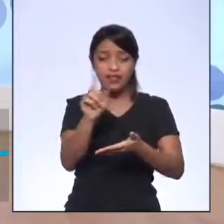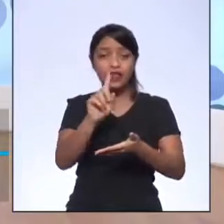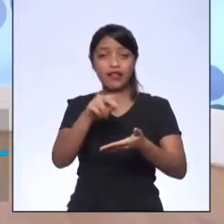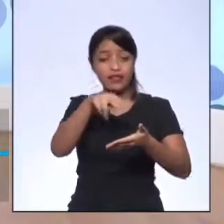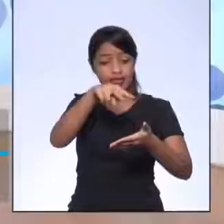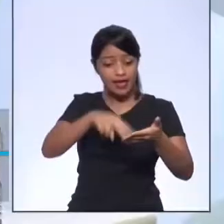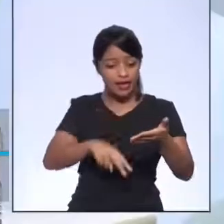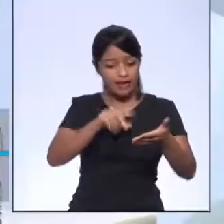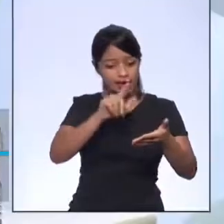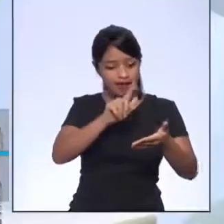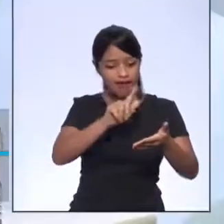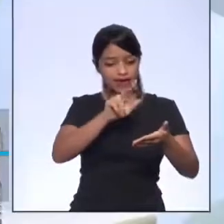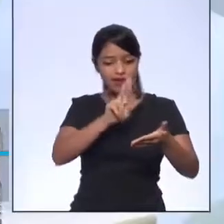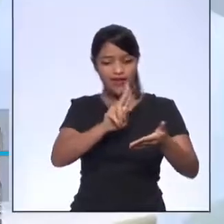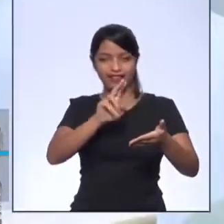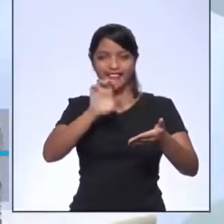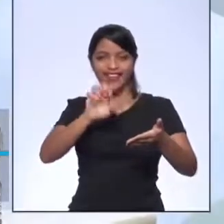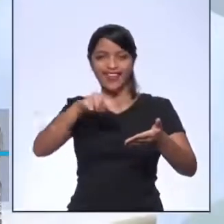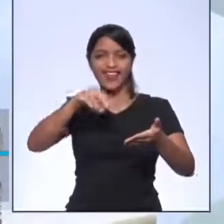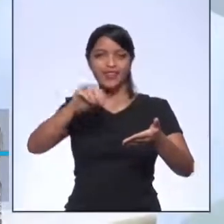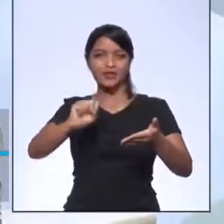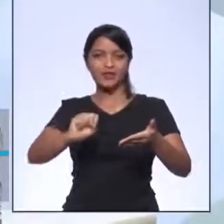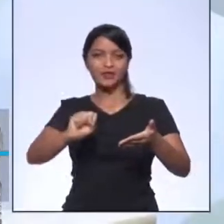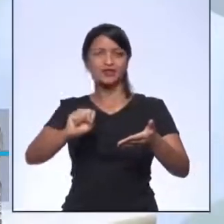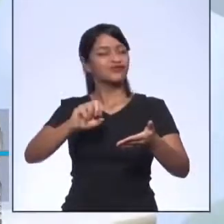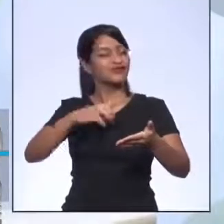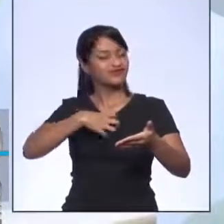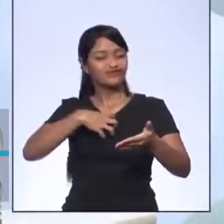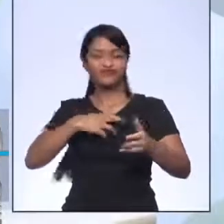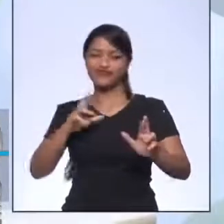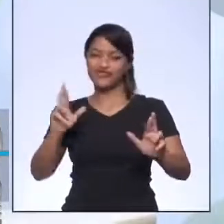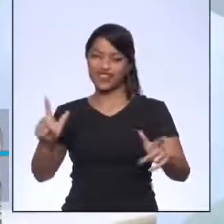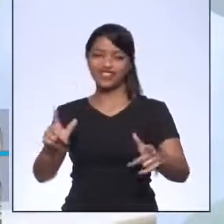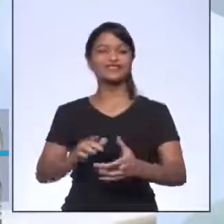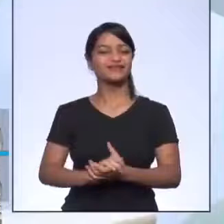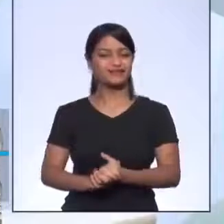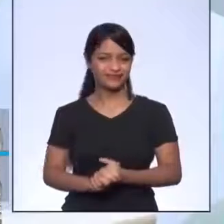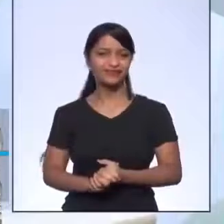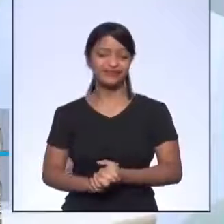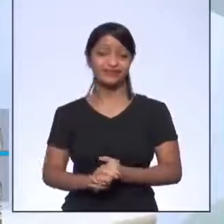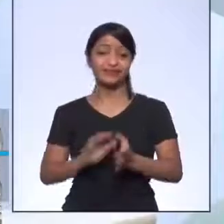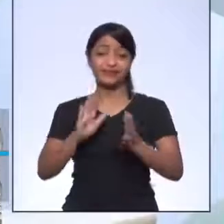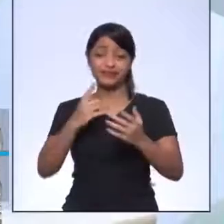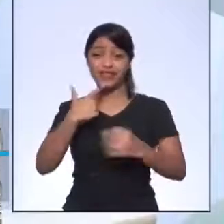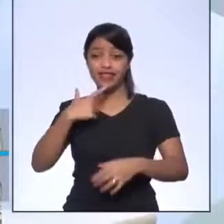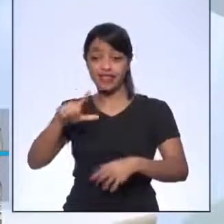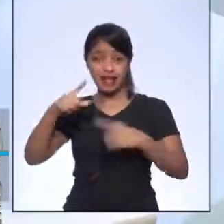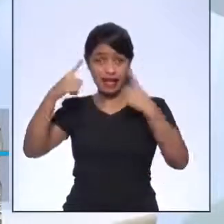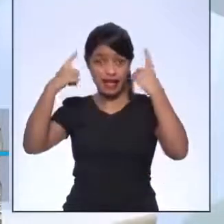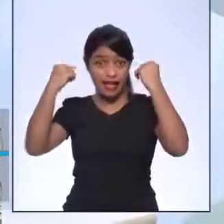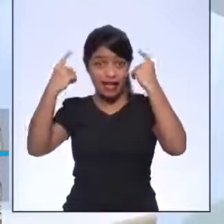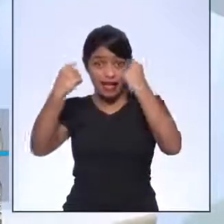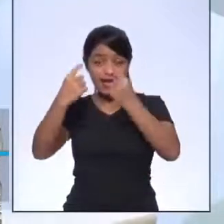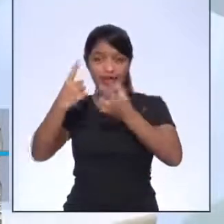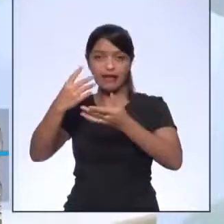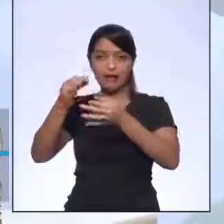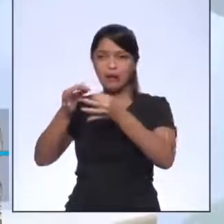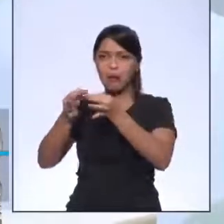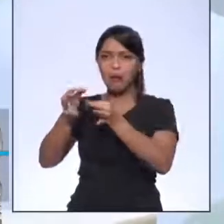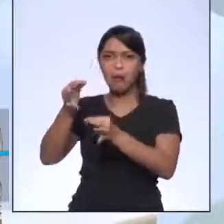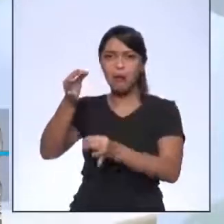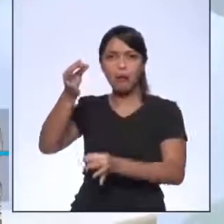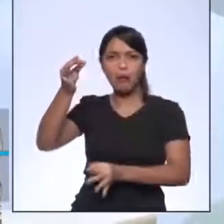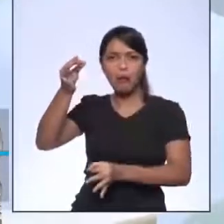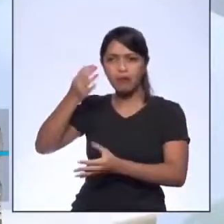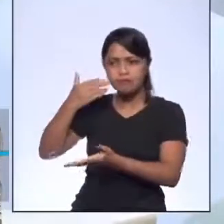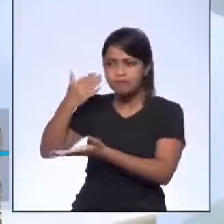e nunca o já, ge, gi, joju. Mas como o conhecimento da língua grega não é muito extenso, então geralmente